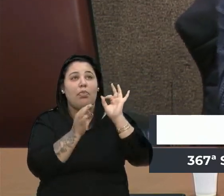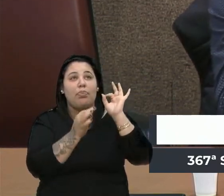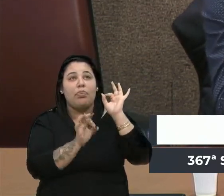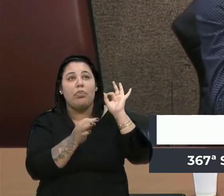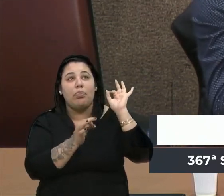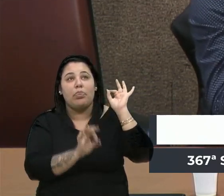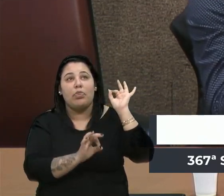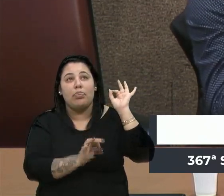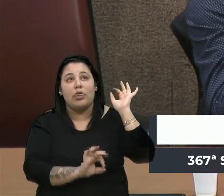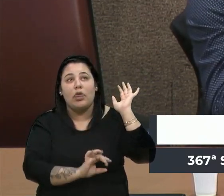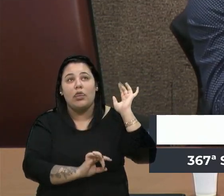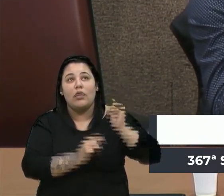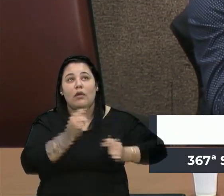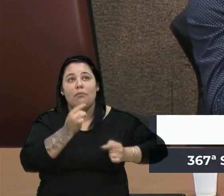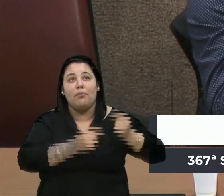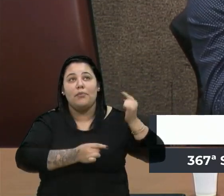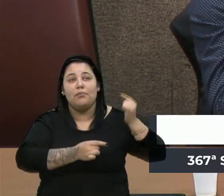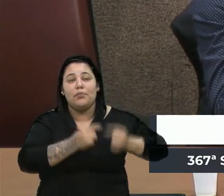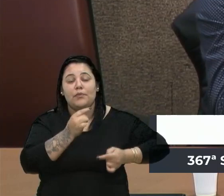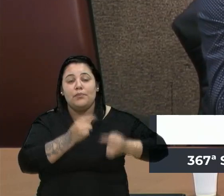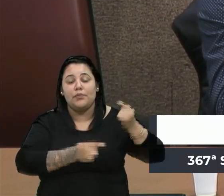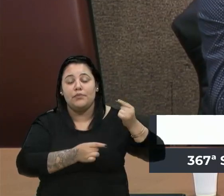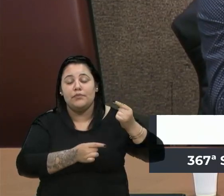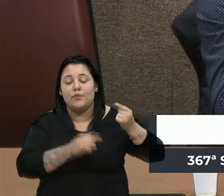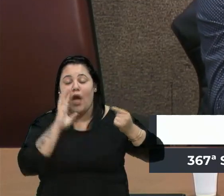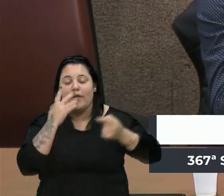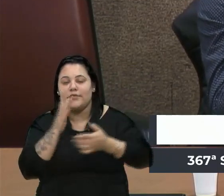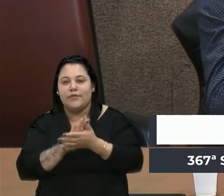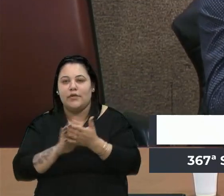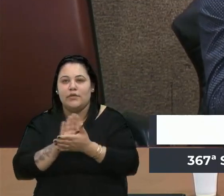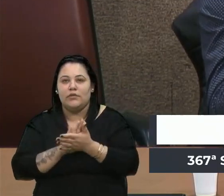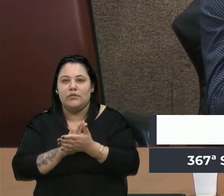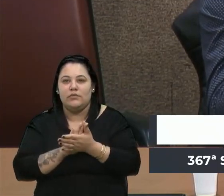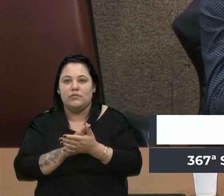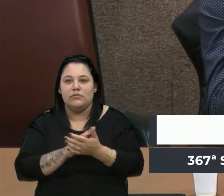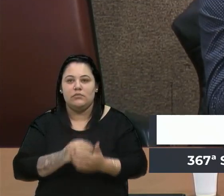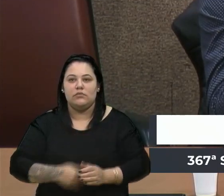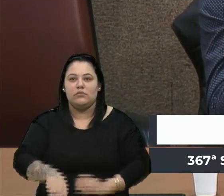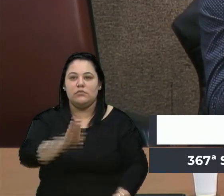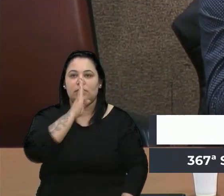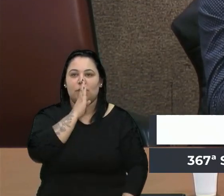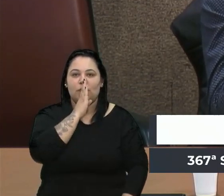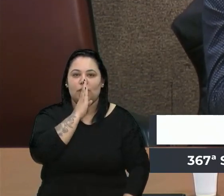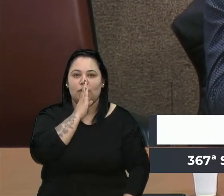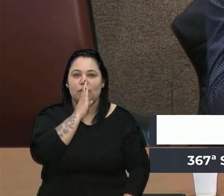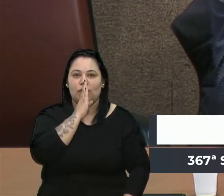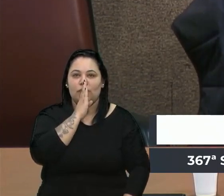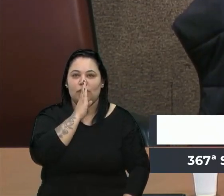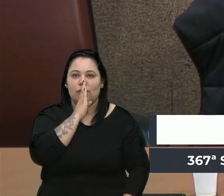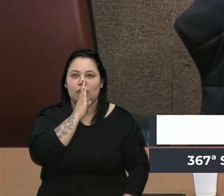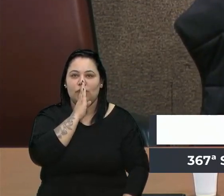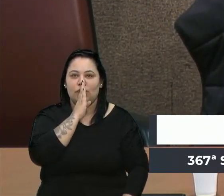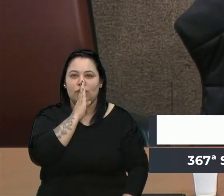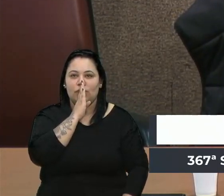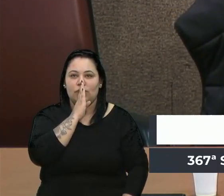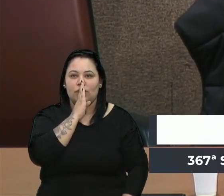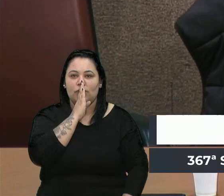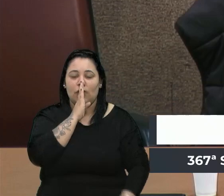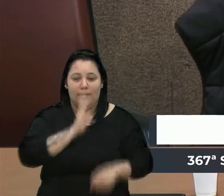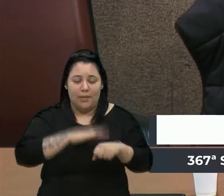isso, discutem aquilo e não tem o poder para fazer nada. Cala a boca. Fica quieto que fica mais